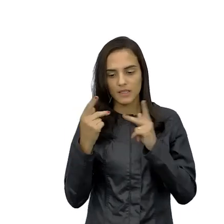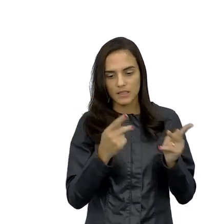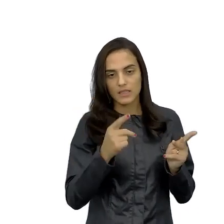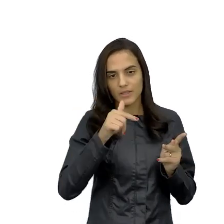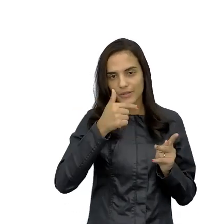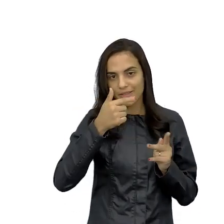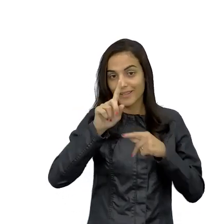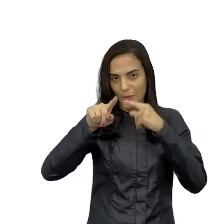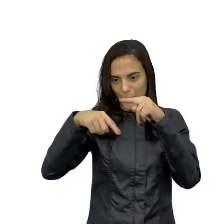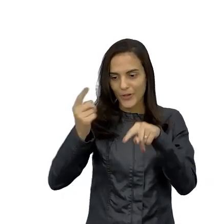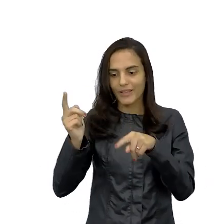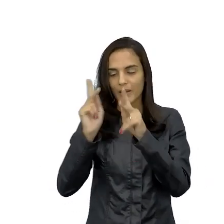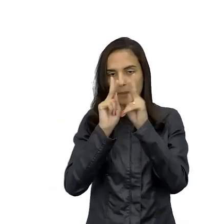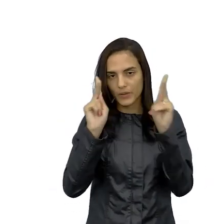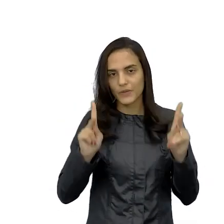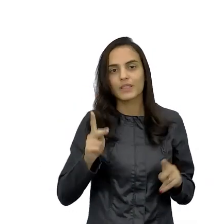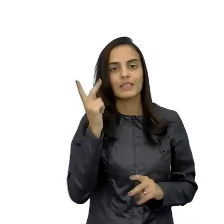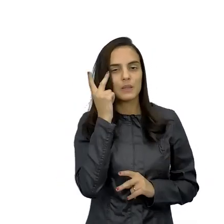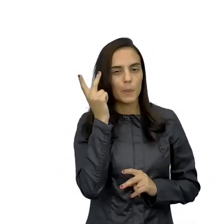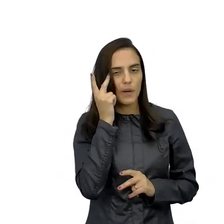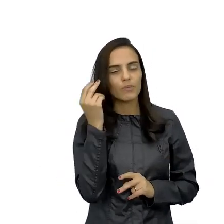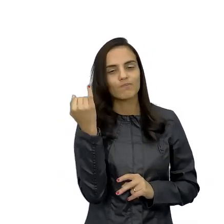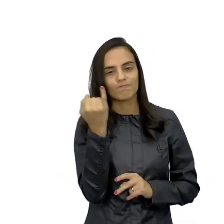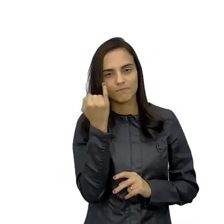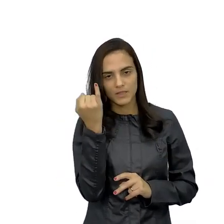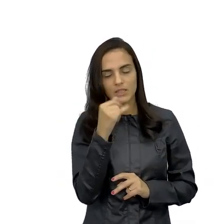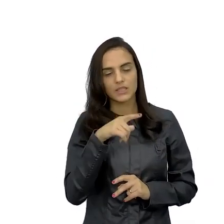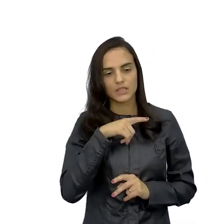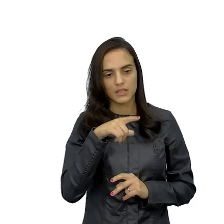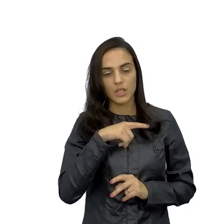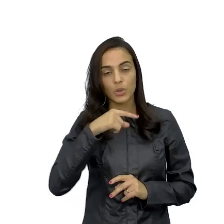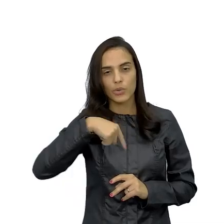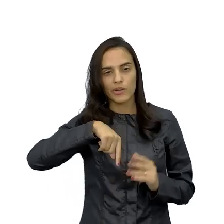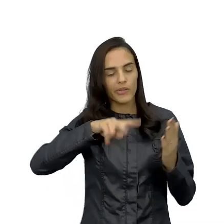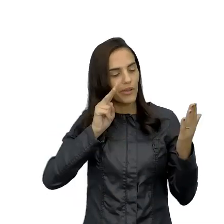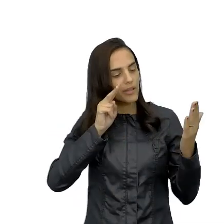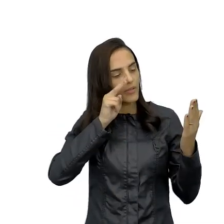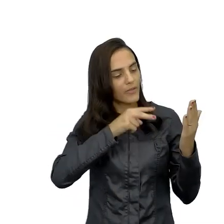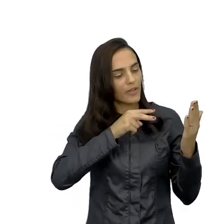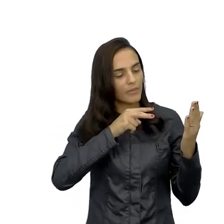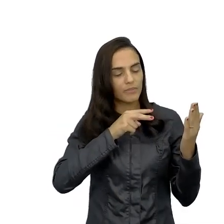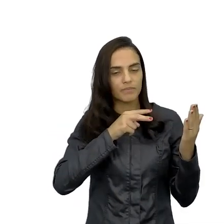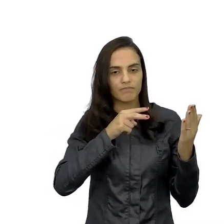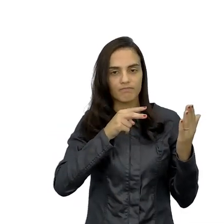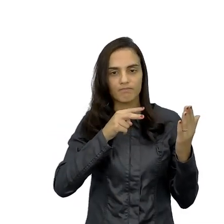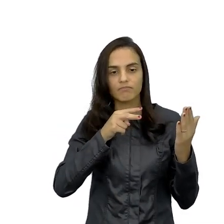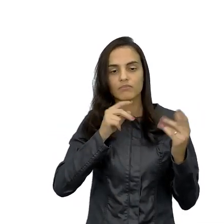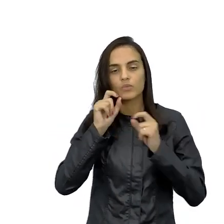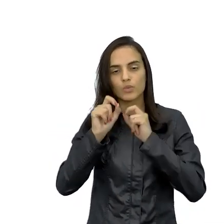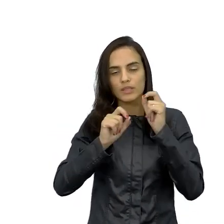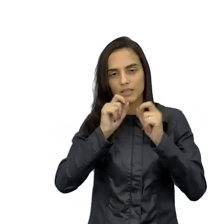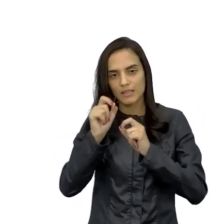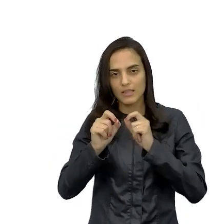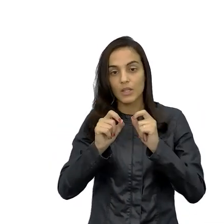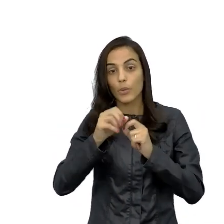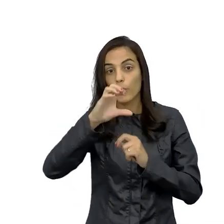na plataforma São Paulo, que é muito bacana, né? Quando a gente olha aqui, a questão que